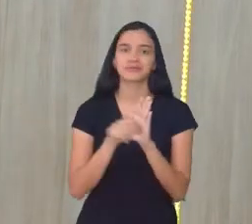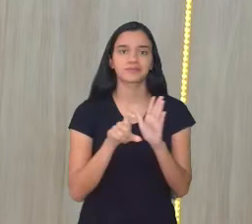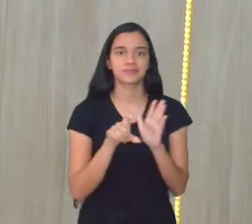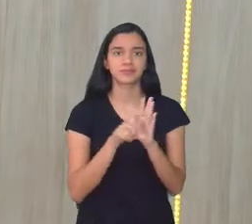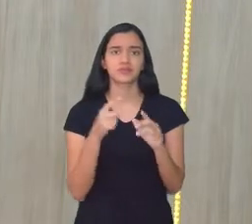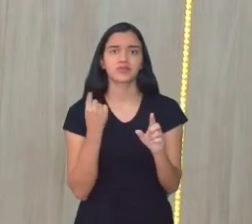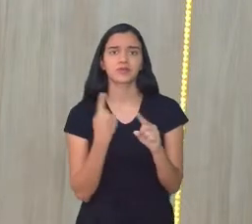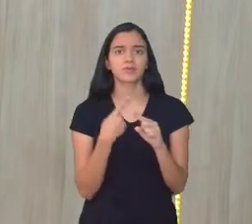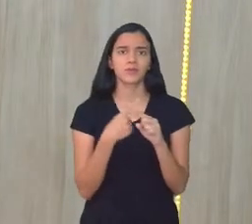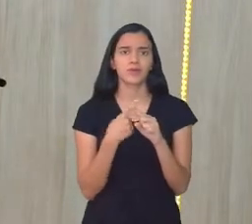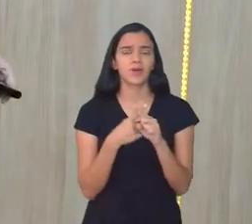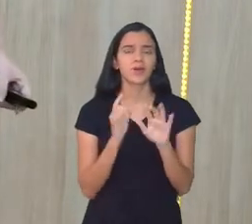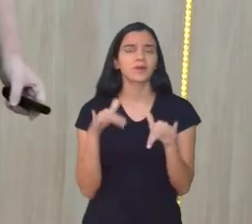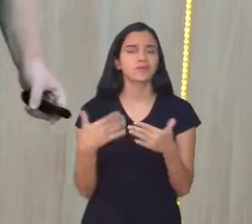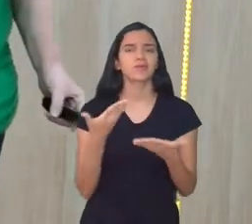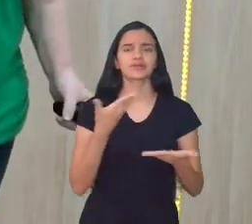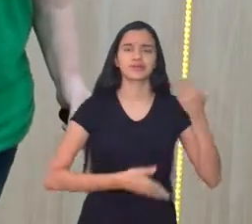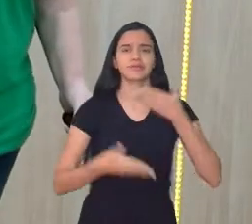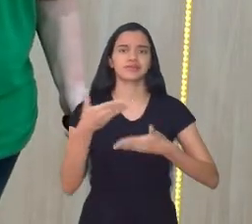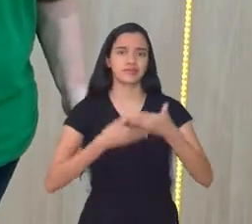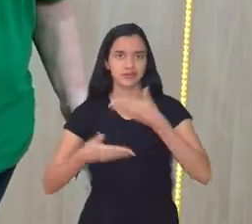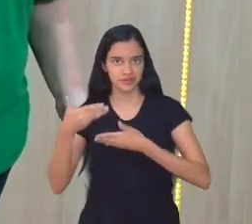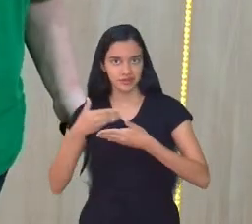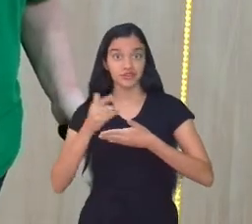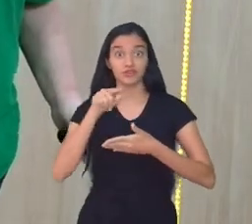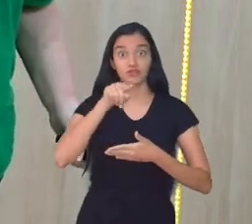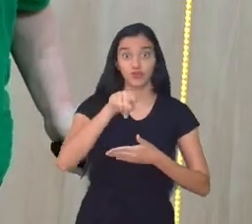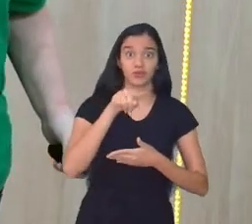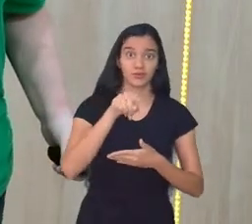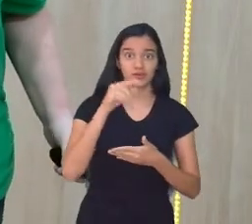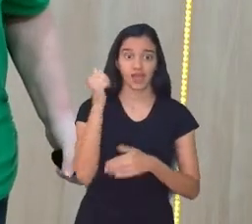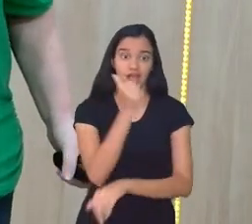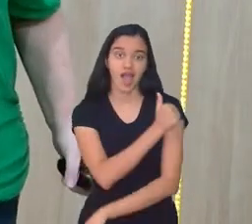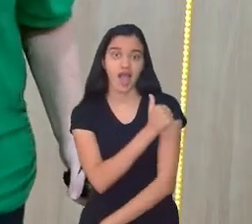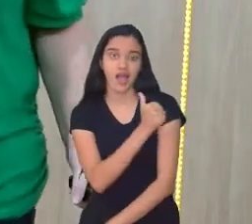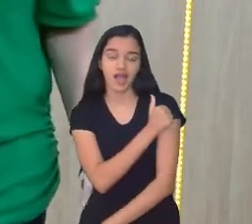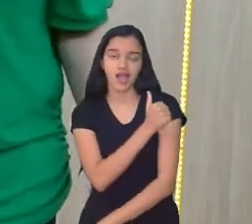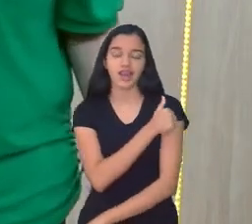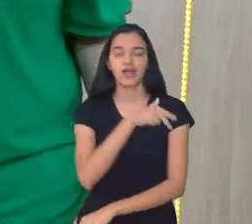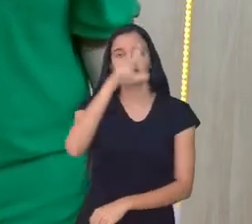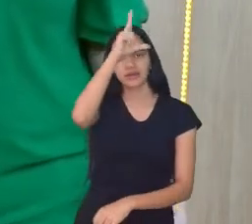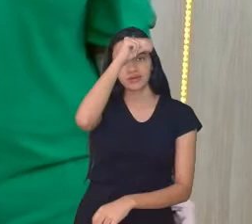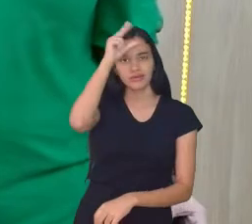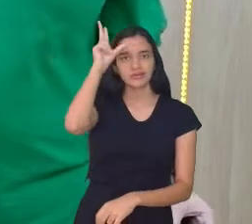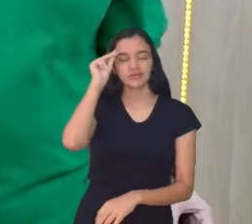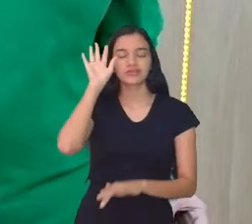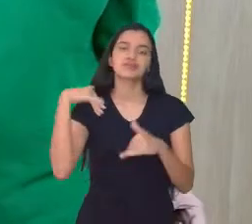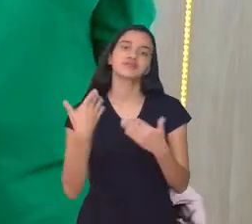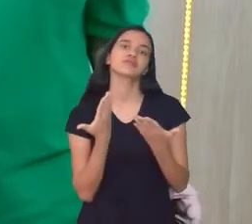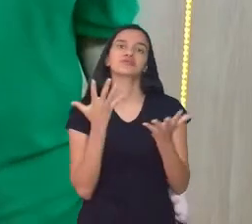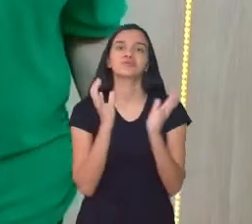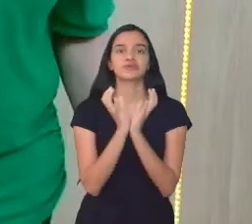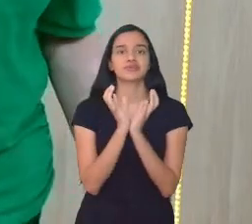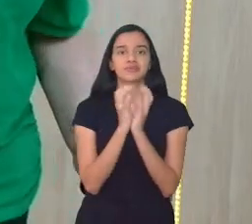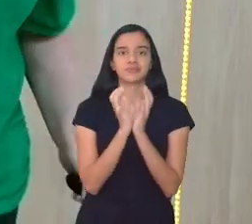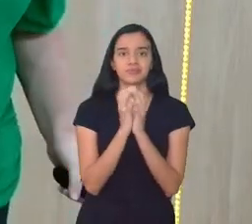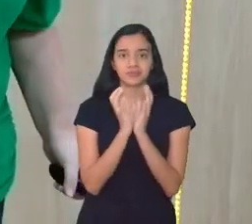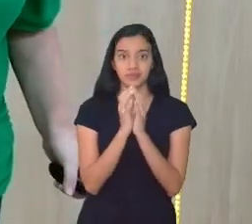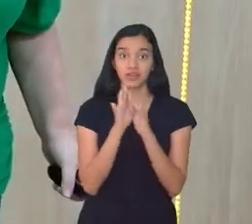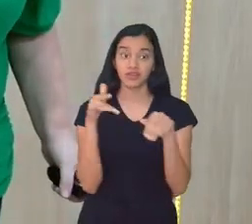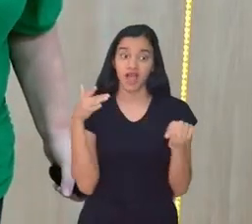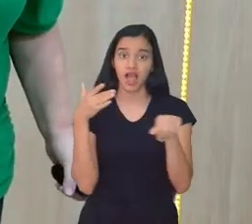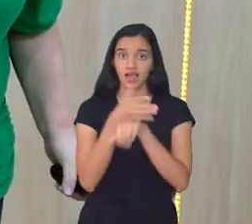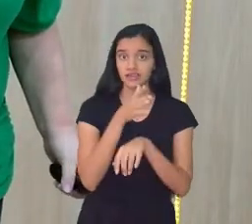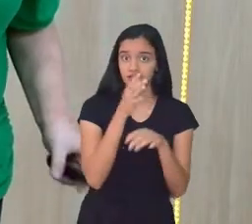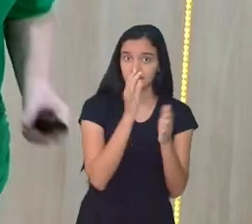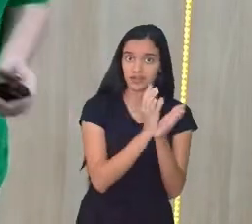Por quê? Porque você pode interagir aqui com a gente. Você, aluno da Rede Municipal do Recife, você